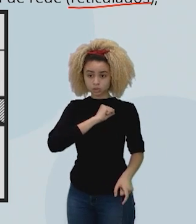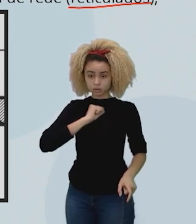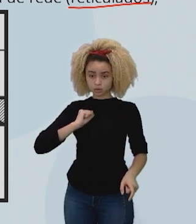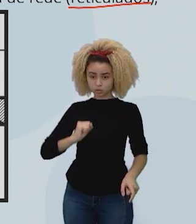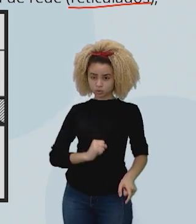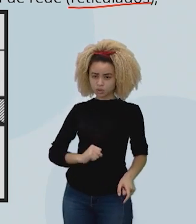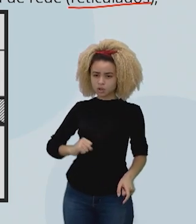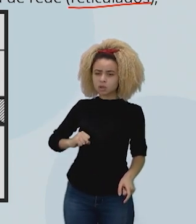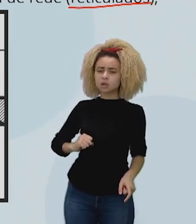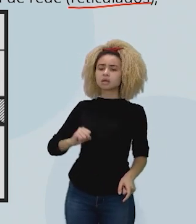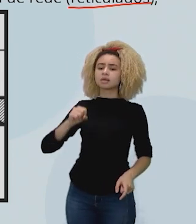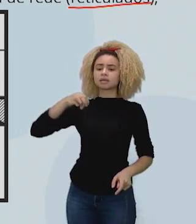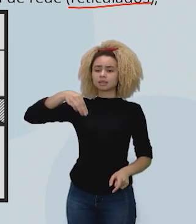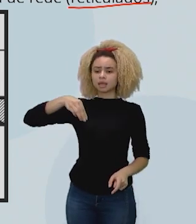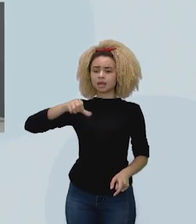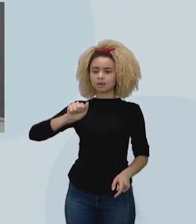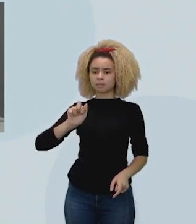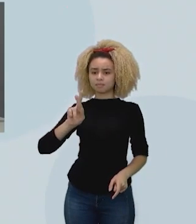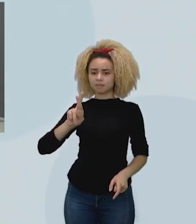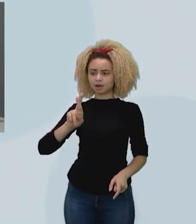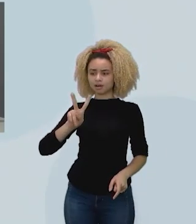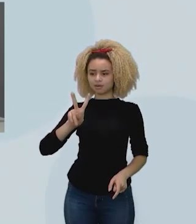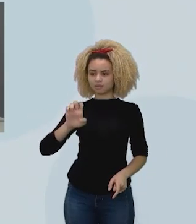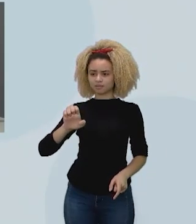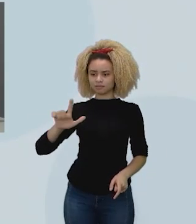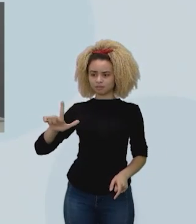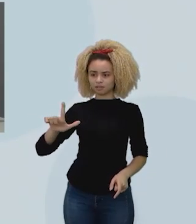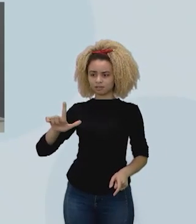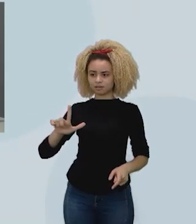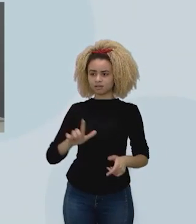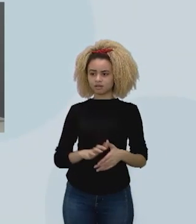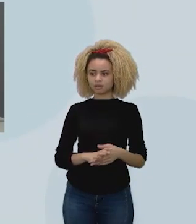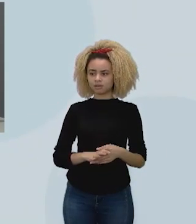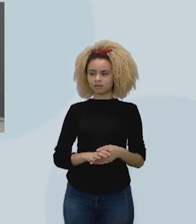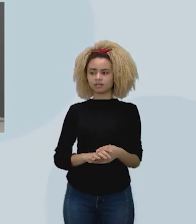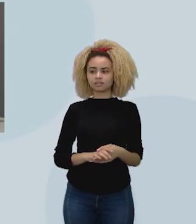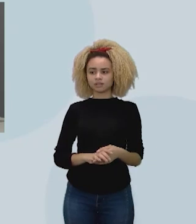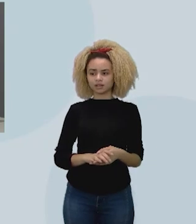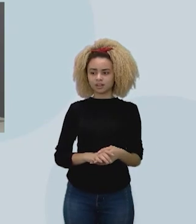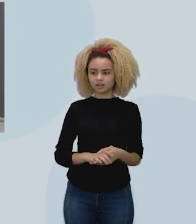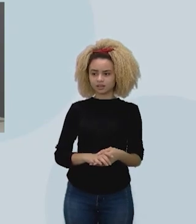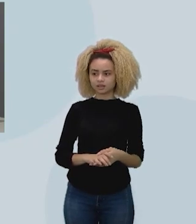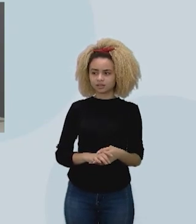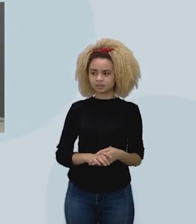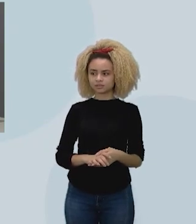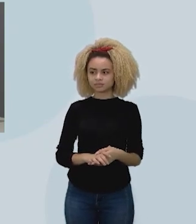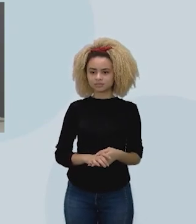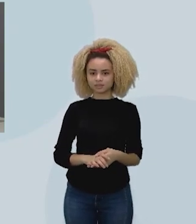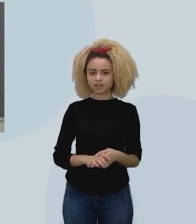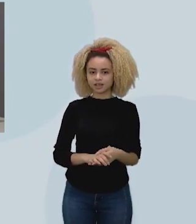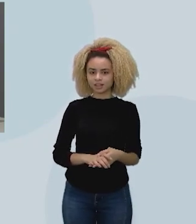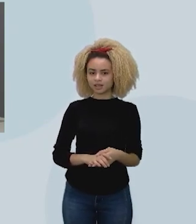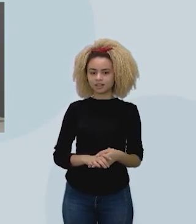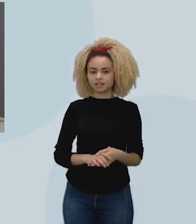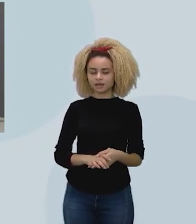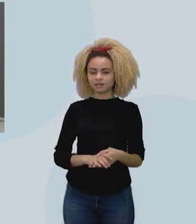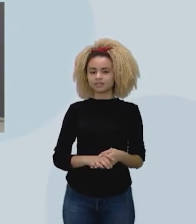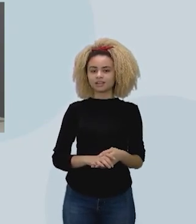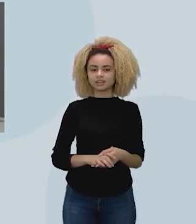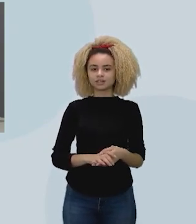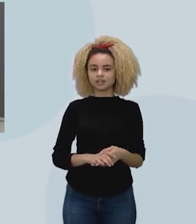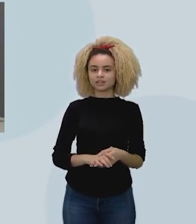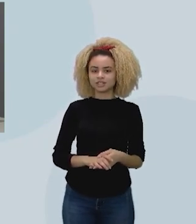da Marvel, DC Comics, etc. Tá bom? A partir da década de 60, tá? Então, gente, a gente vai falar agora um pouquinho